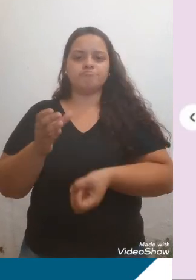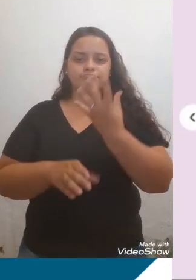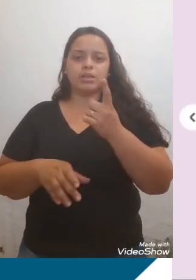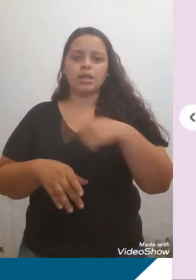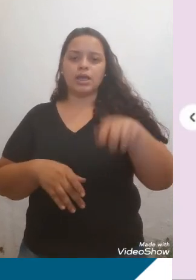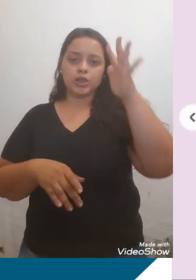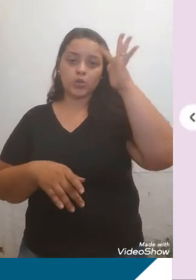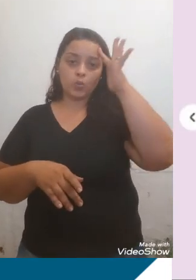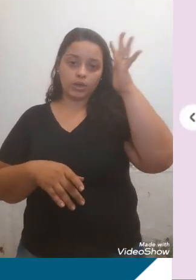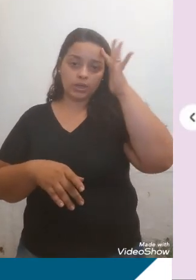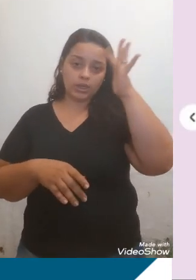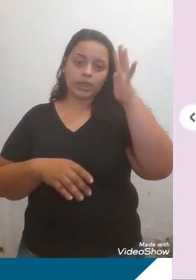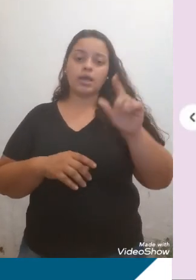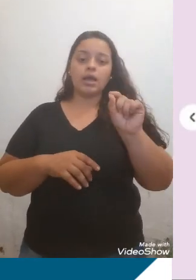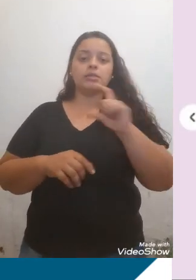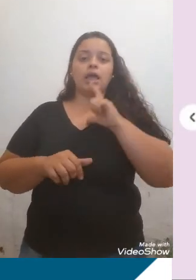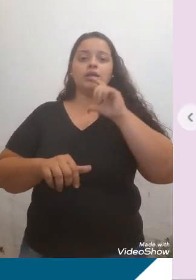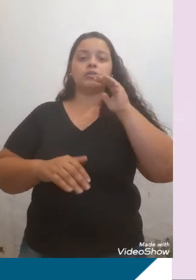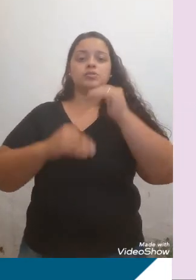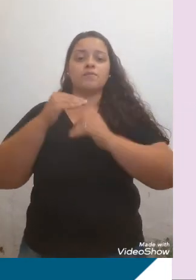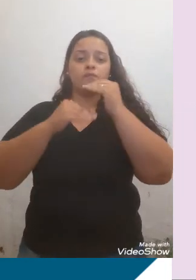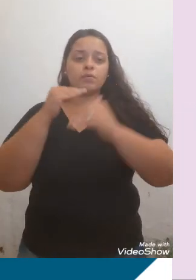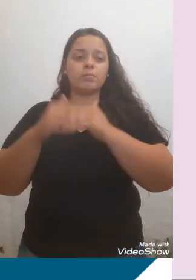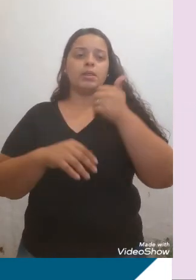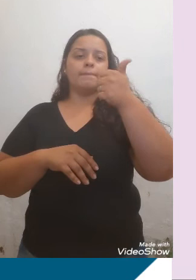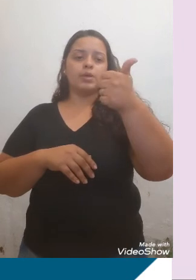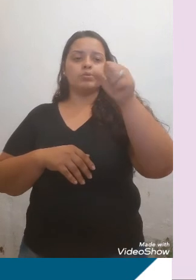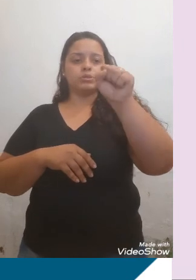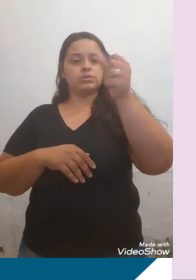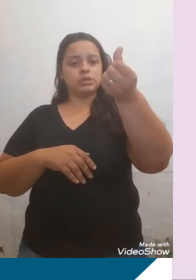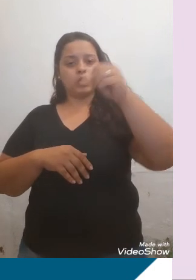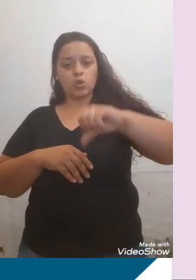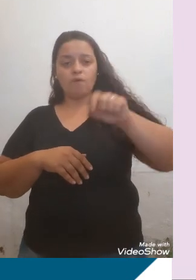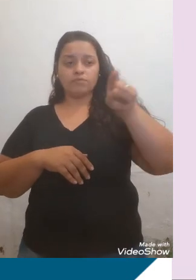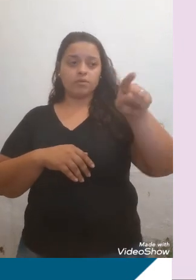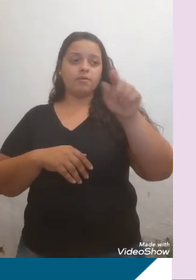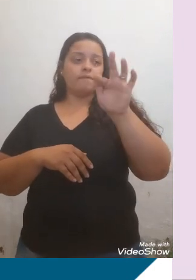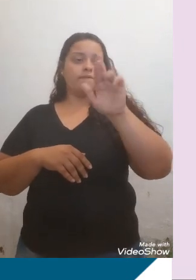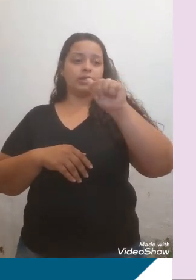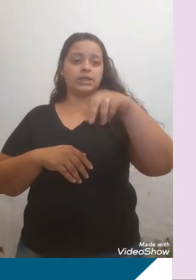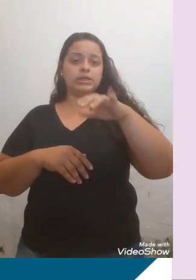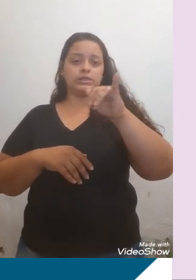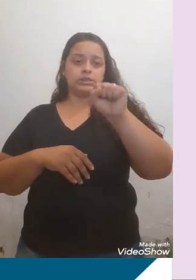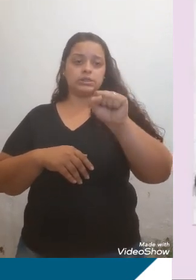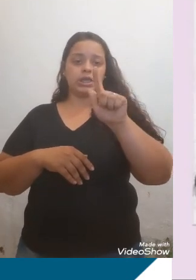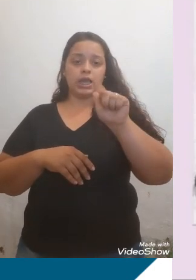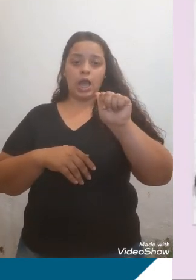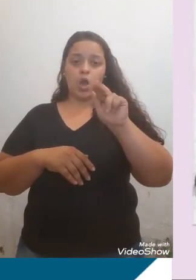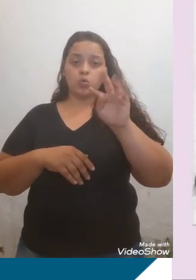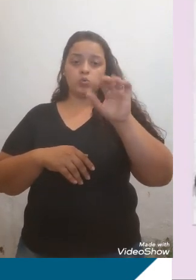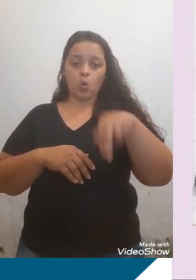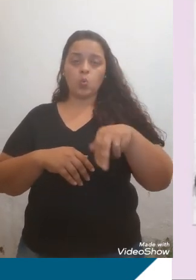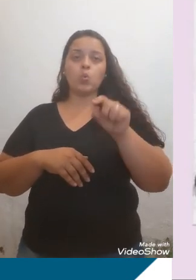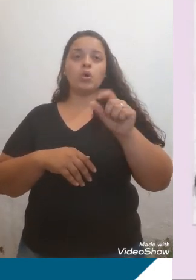uma teoria racial desenvolvida em 1869 por Francis Galton,